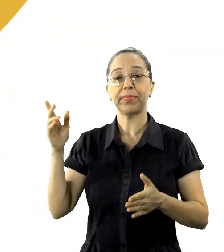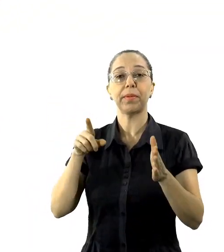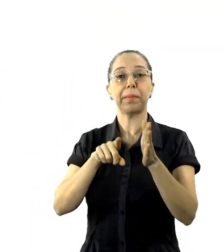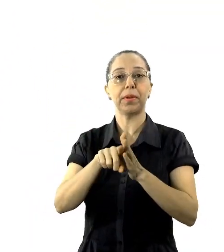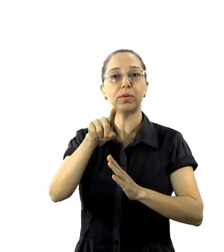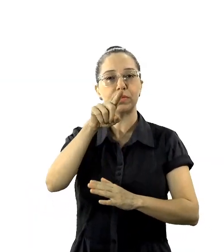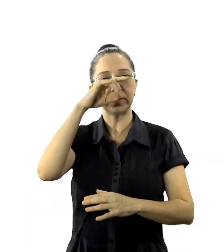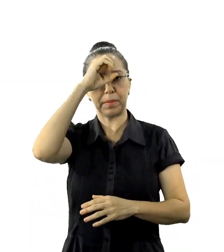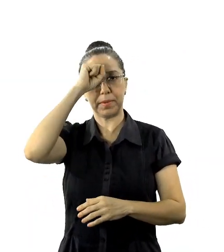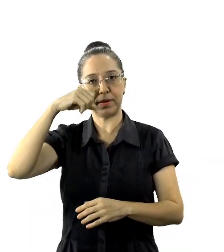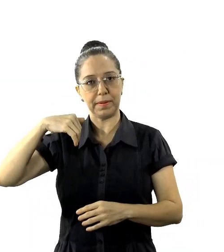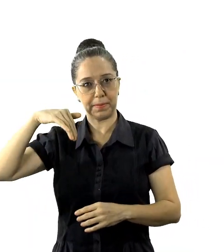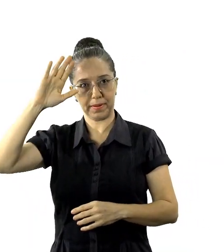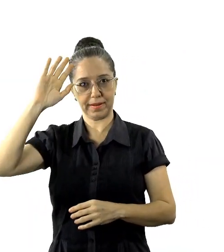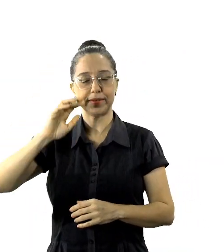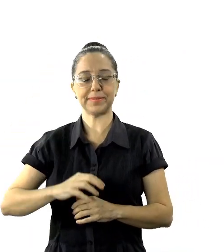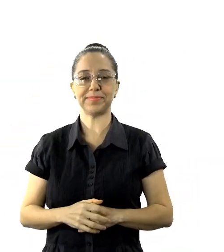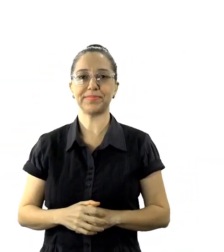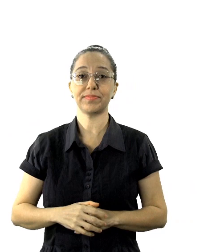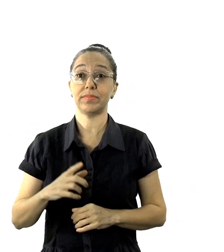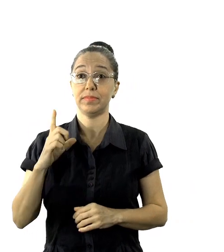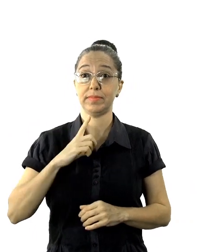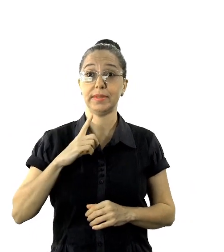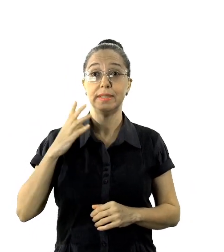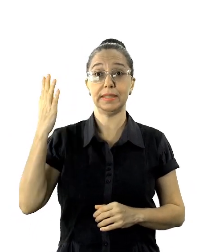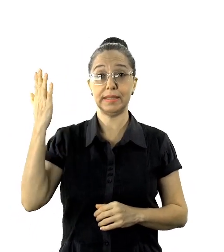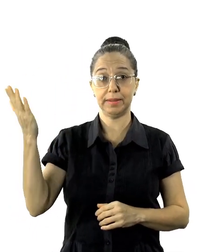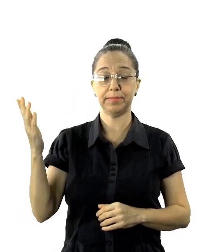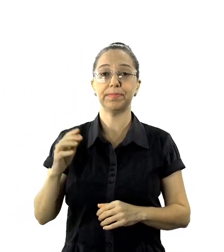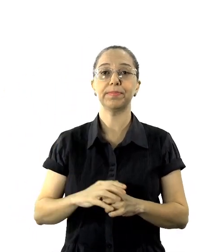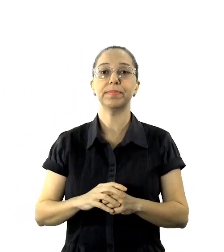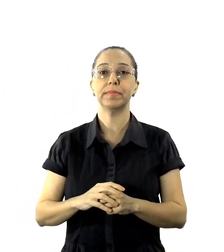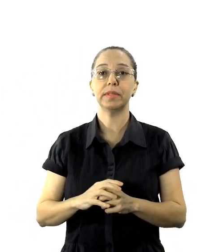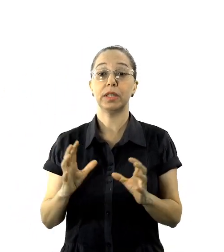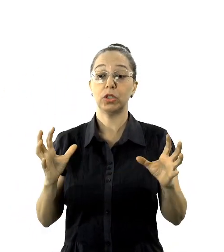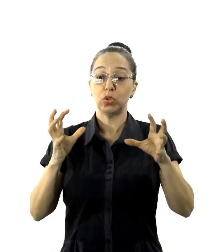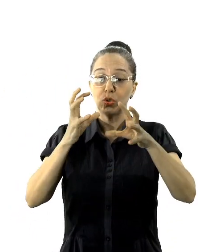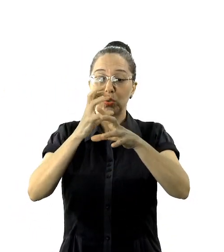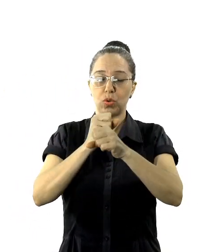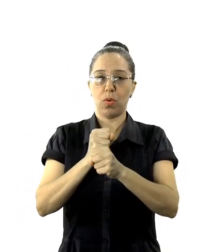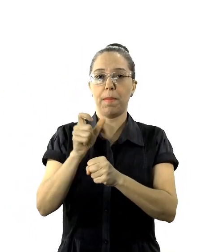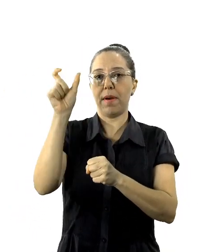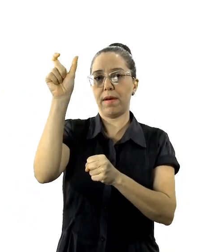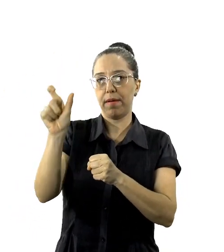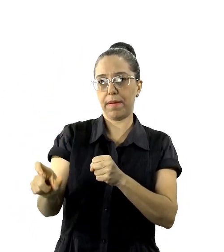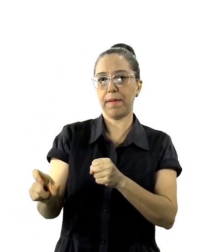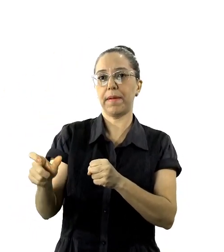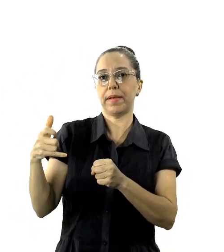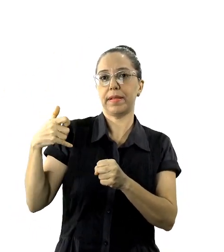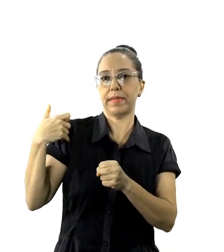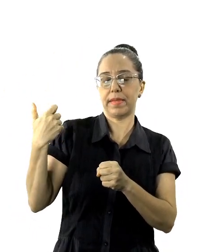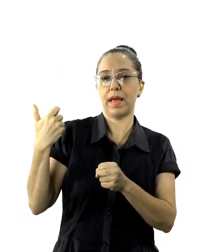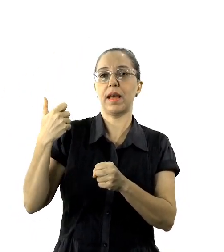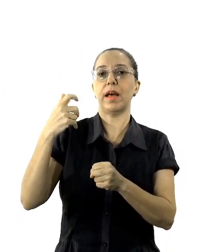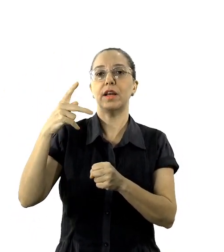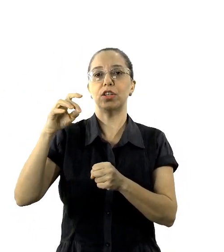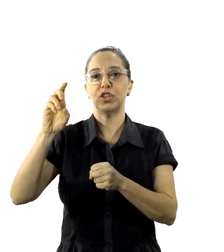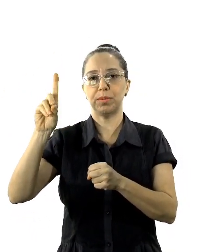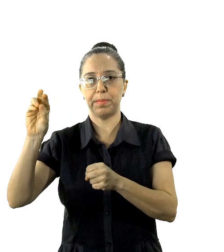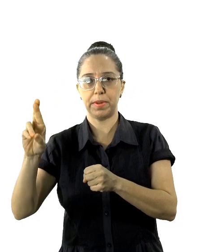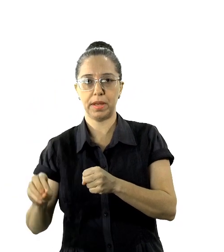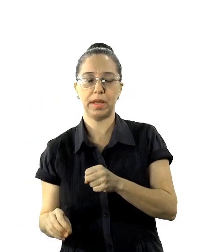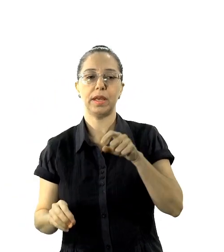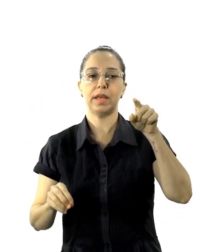ainda um pouco mais. Agora temos a soma das idades de Pedro e seu pai é 74 anos, não é? Você